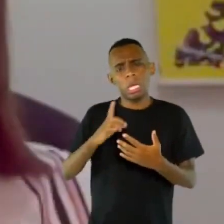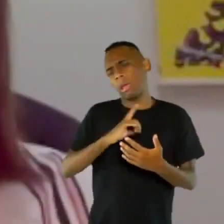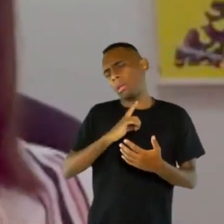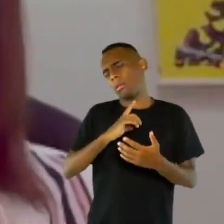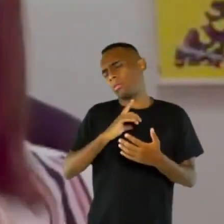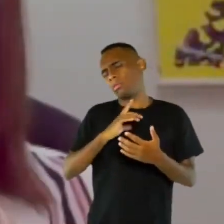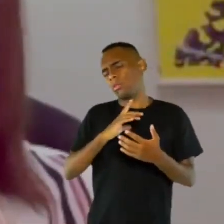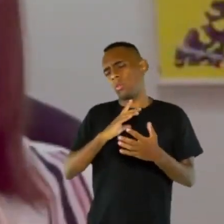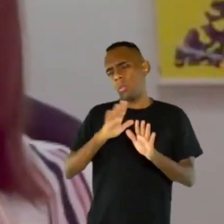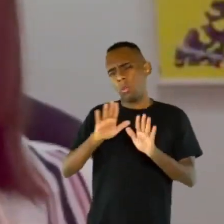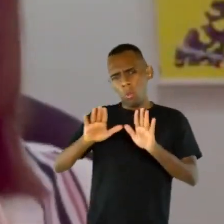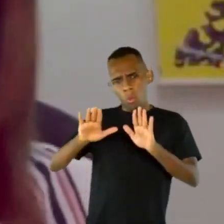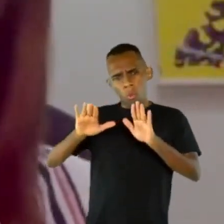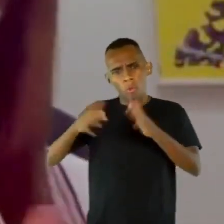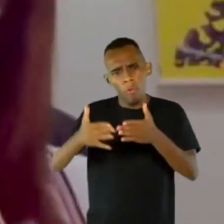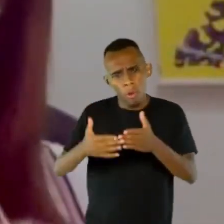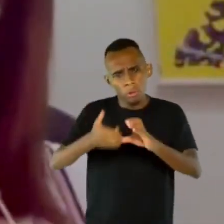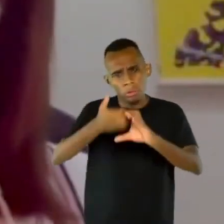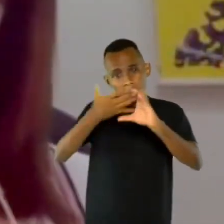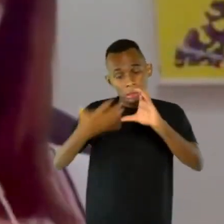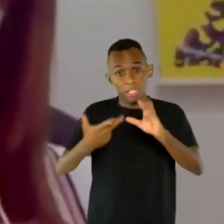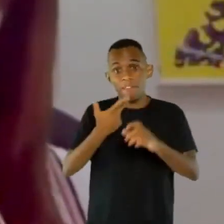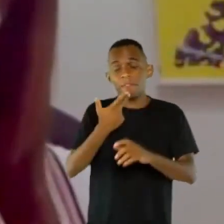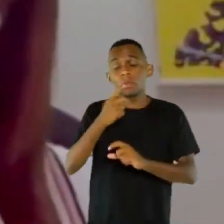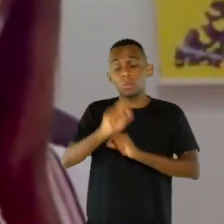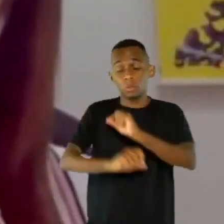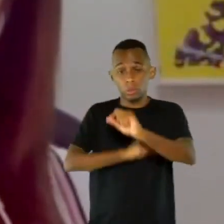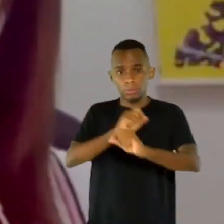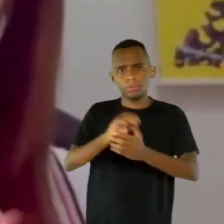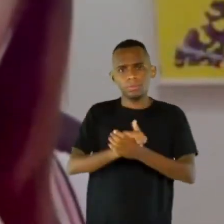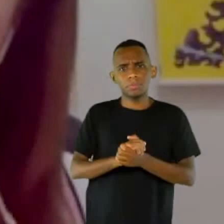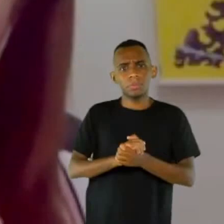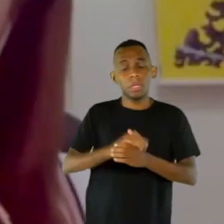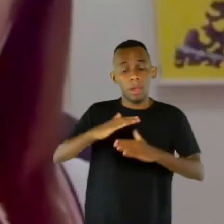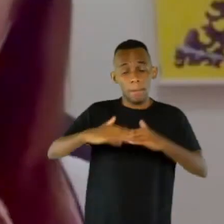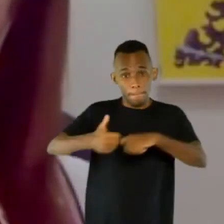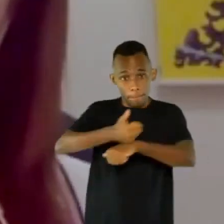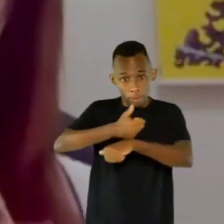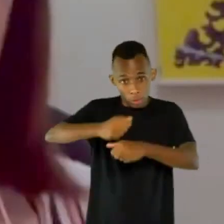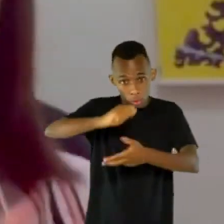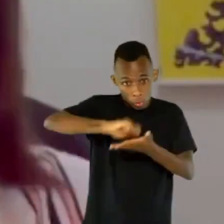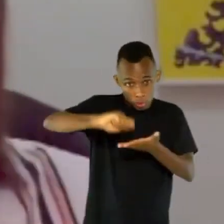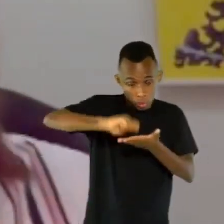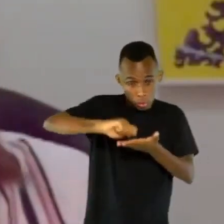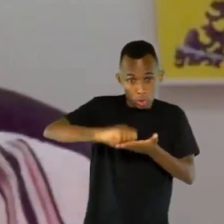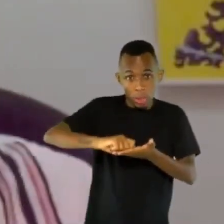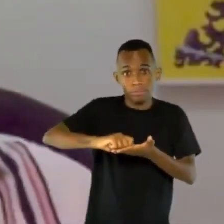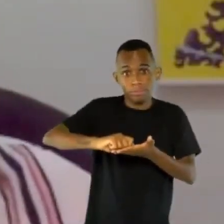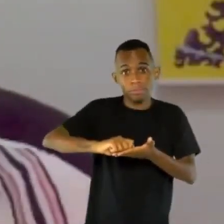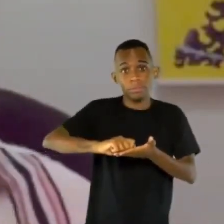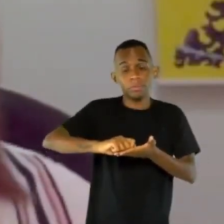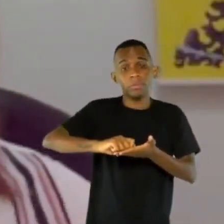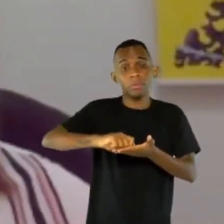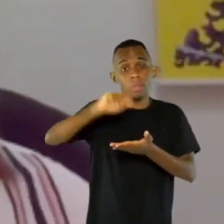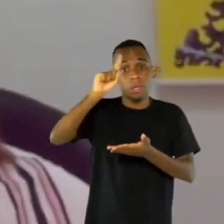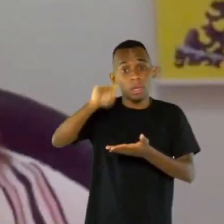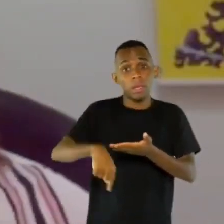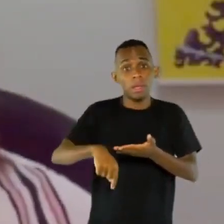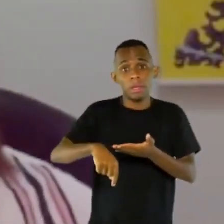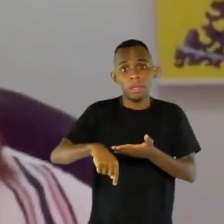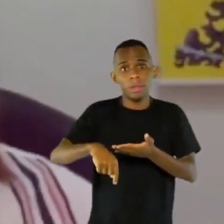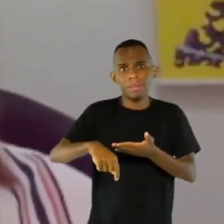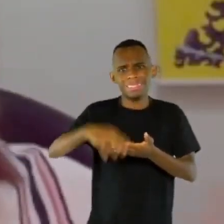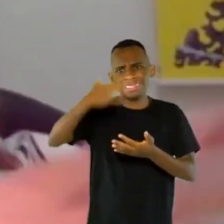mim, ele fala assim, a profissão do escritor é a única profissão em que a única coisa que você acumula é